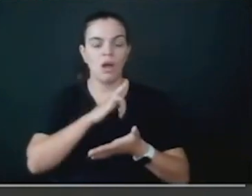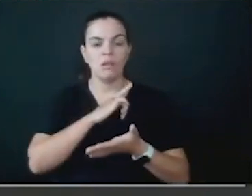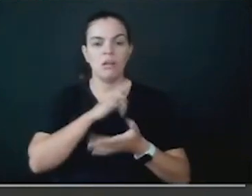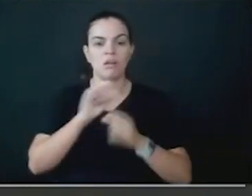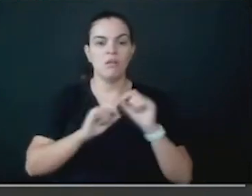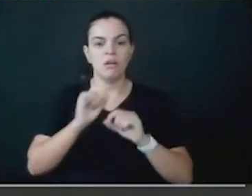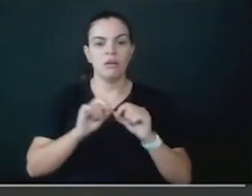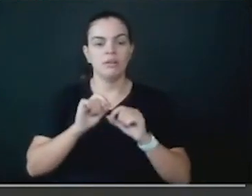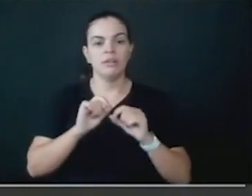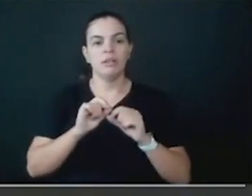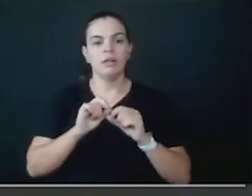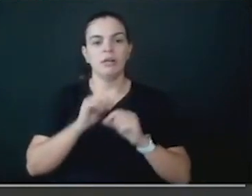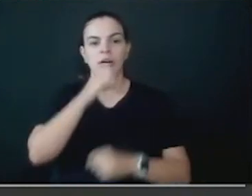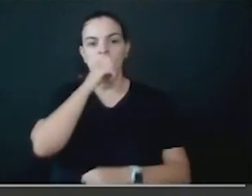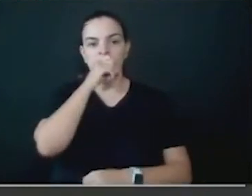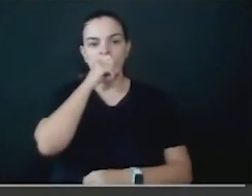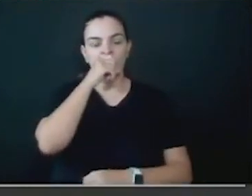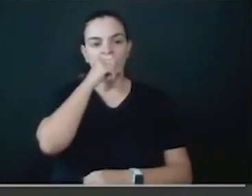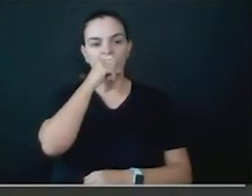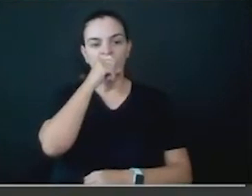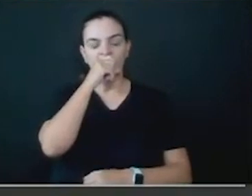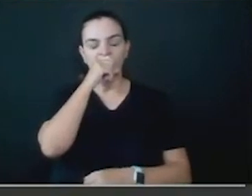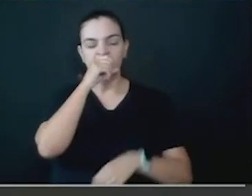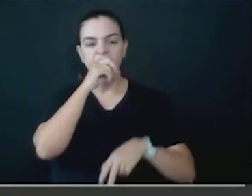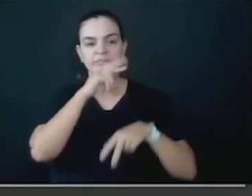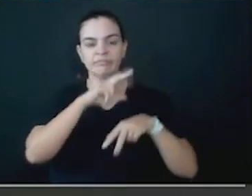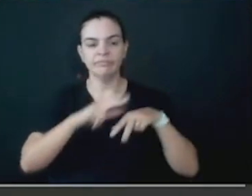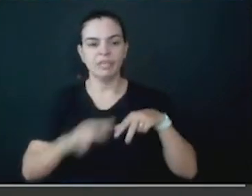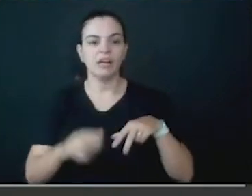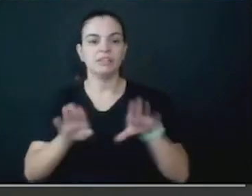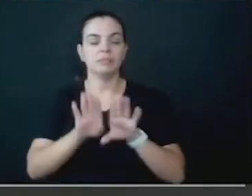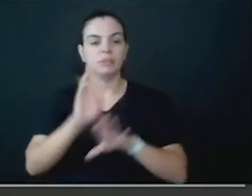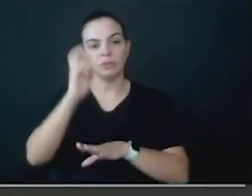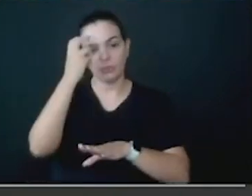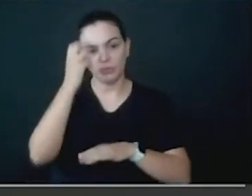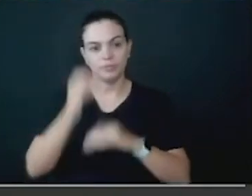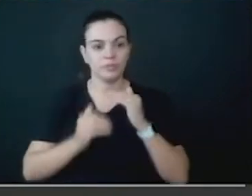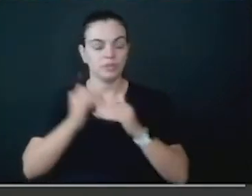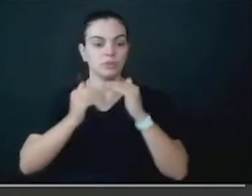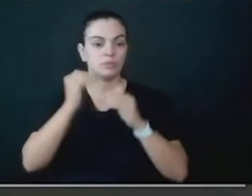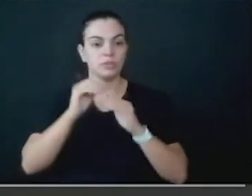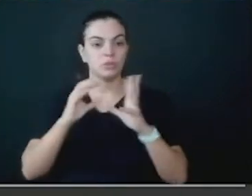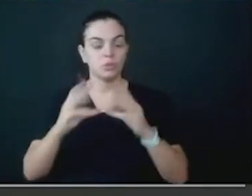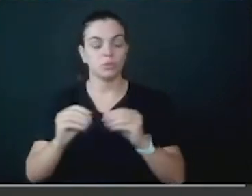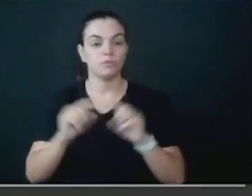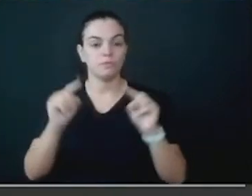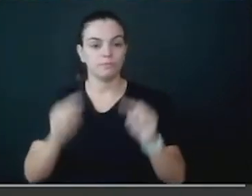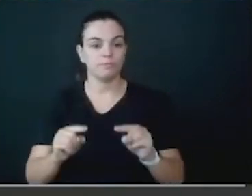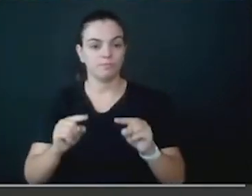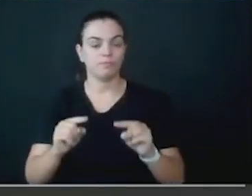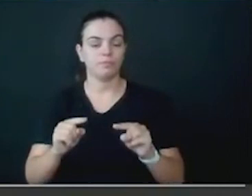étnico-raciais, étnico-culturais realizadas, e o desenvolvimento profissional dos servidores da rede de atendimento às mulheres em situação de